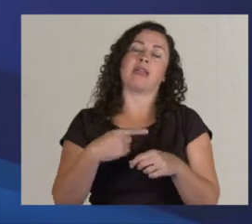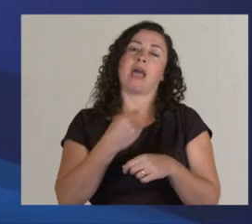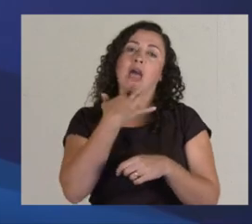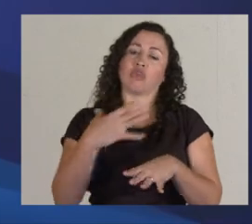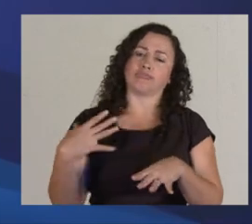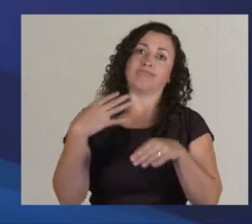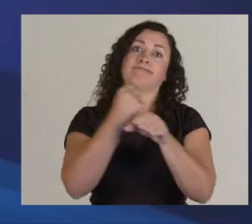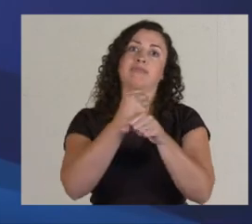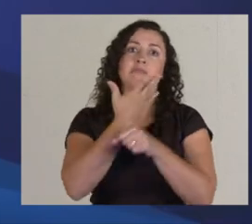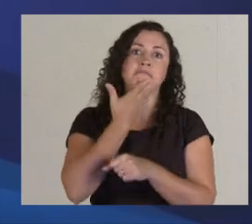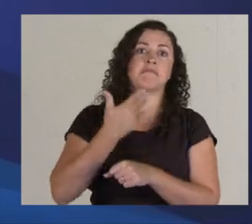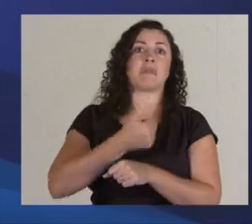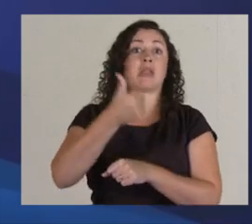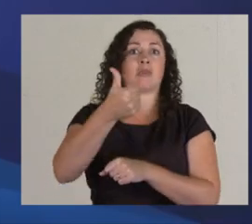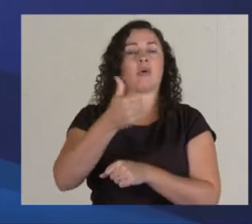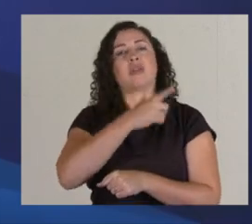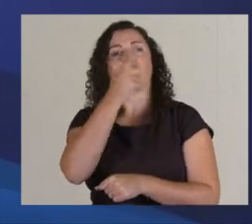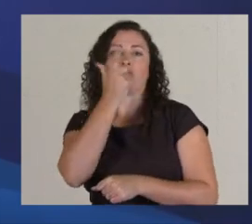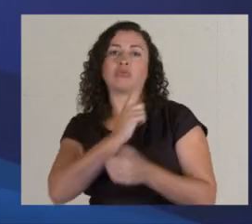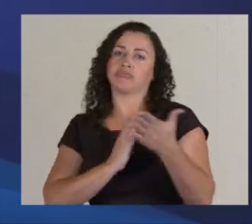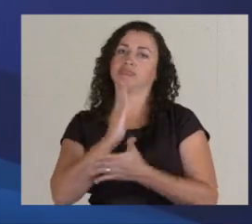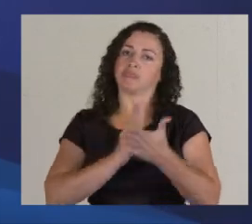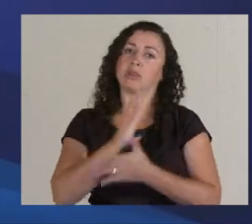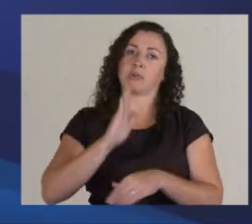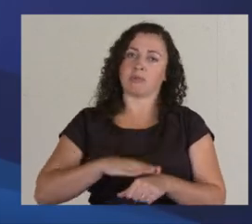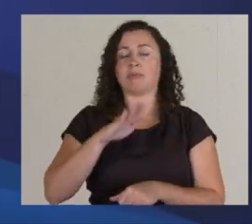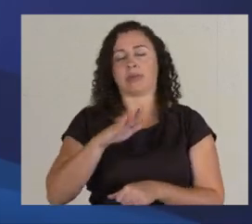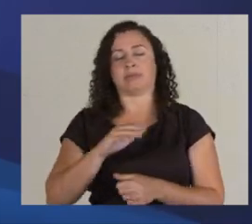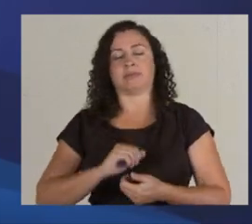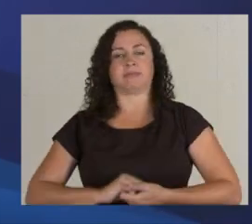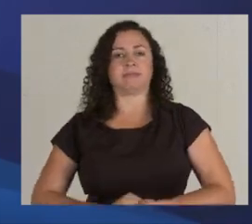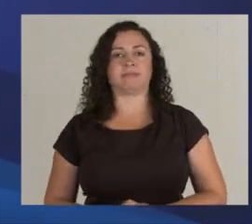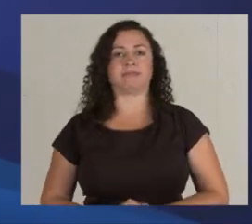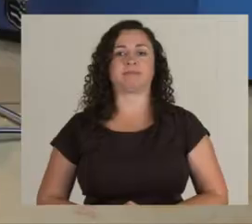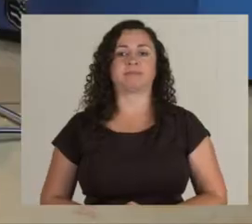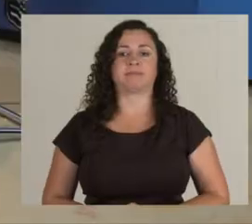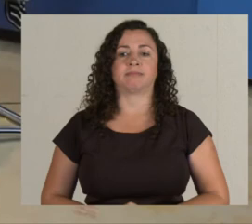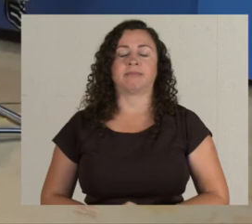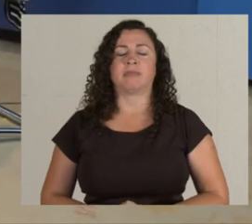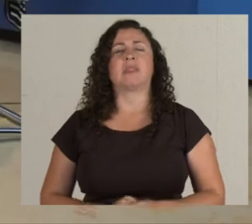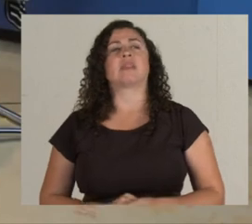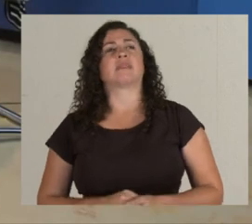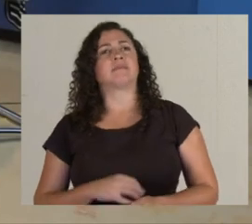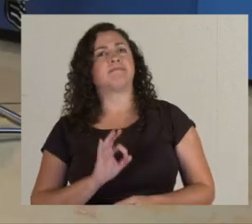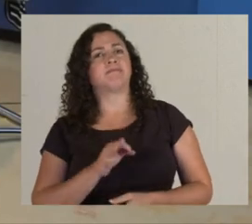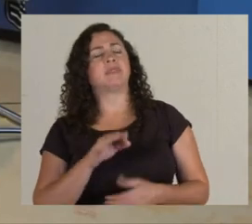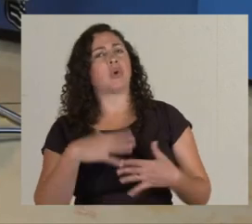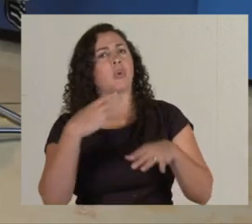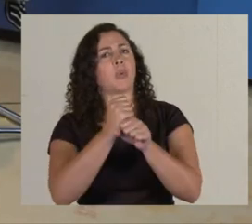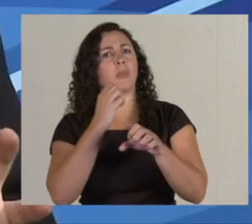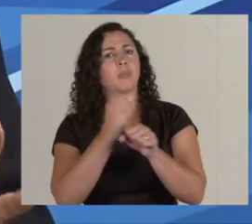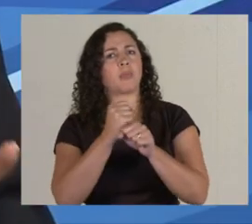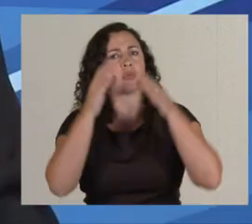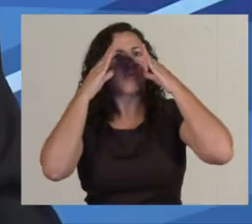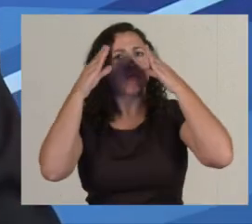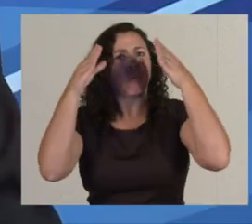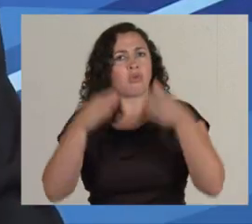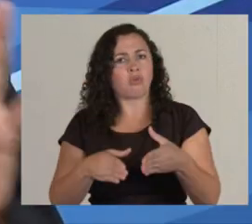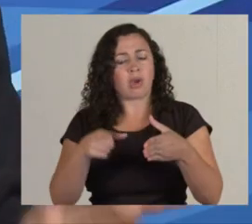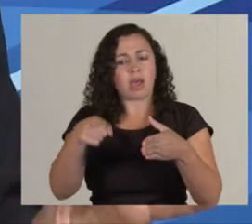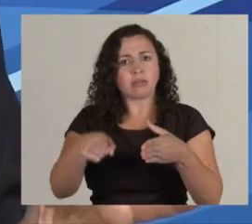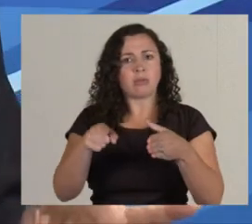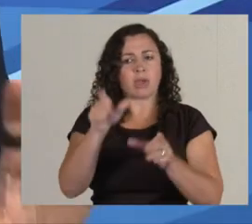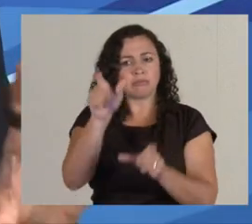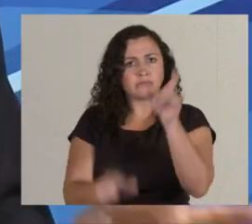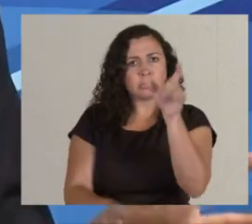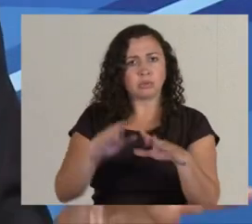deles, né, na competição, o rendimento acaba também sendo maior. E aí os pontos, então, ficam focados